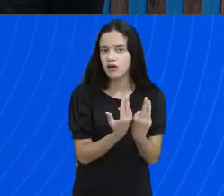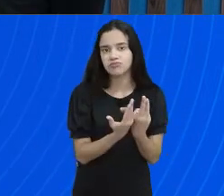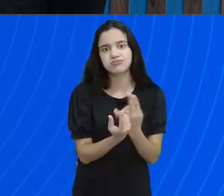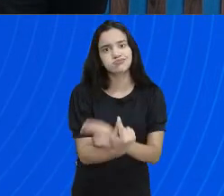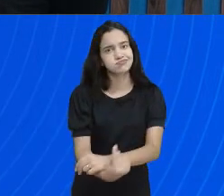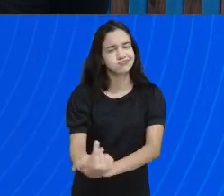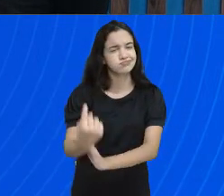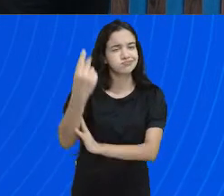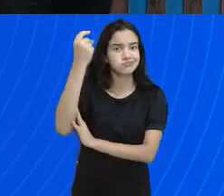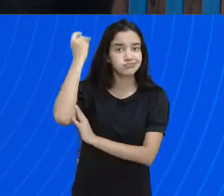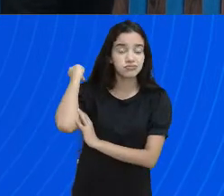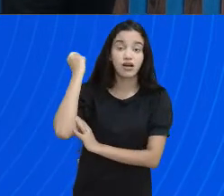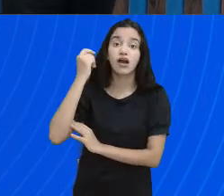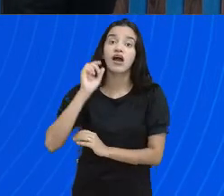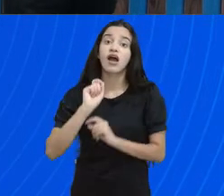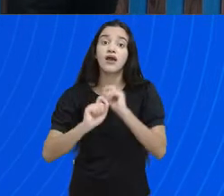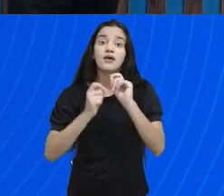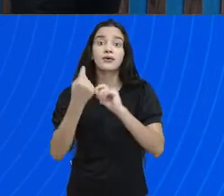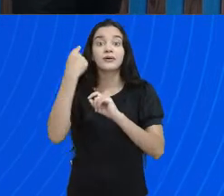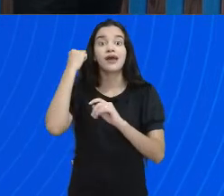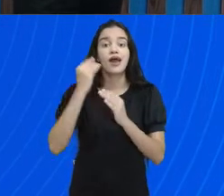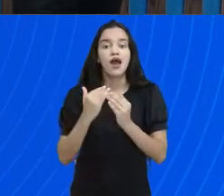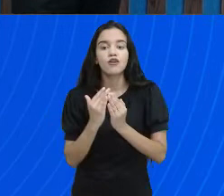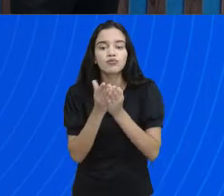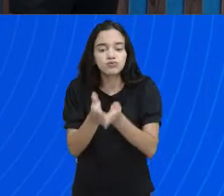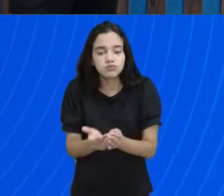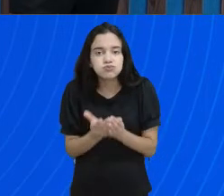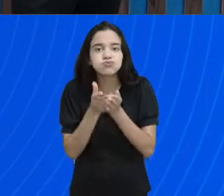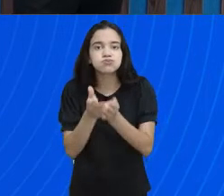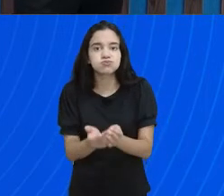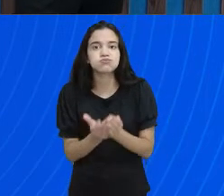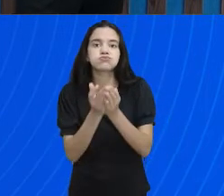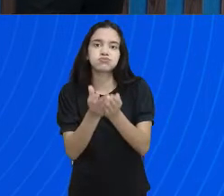tempo os barcos eram com outros